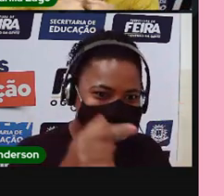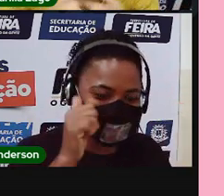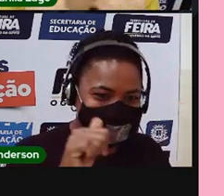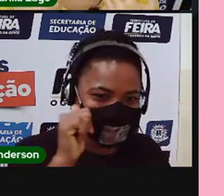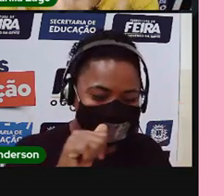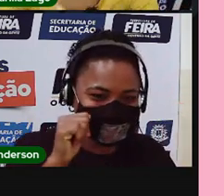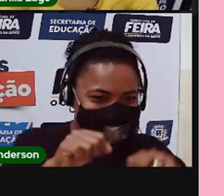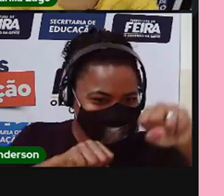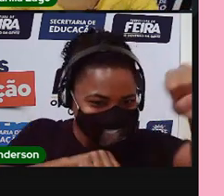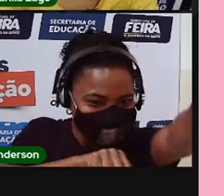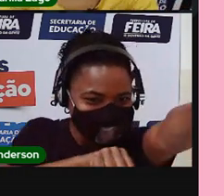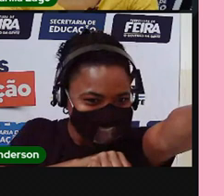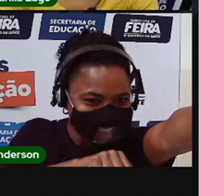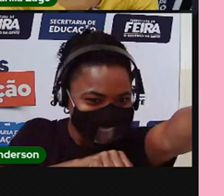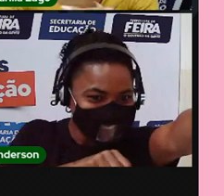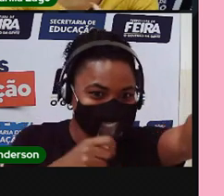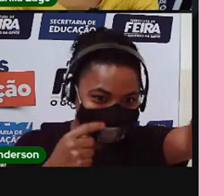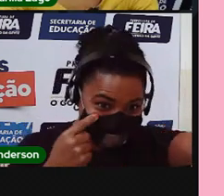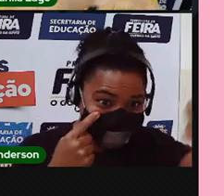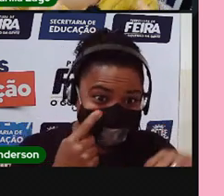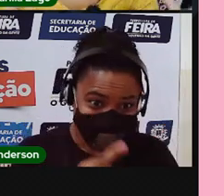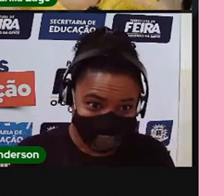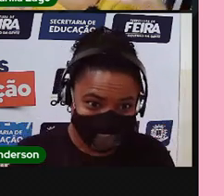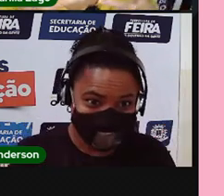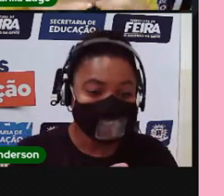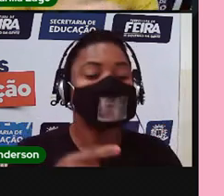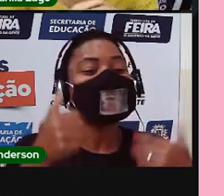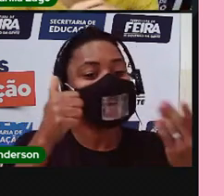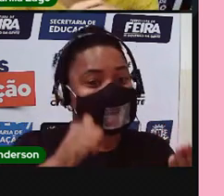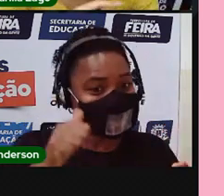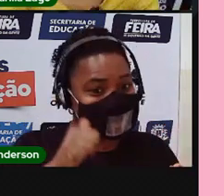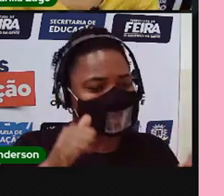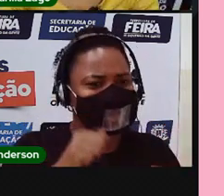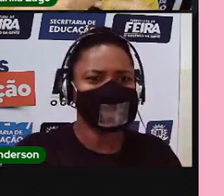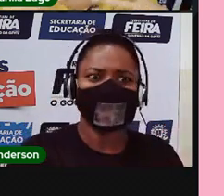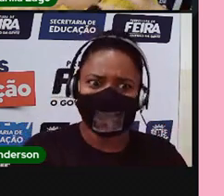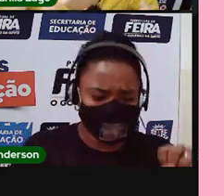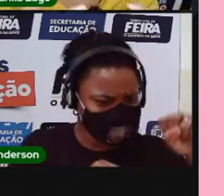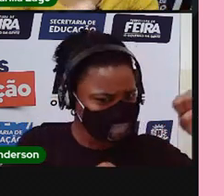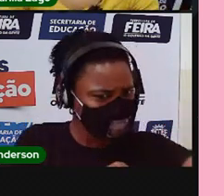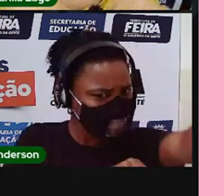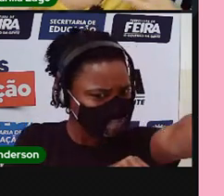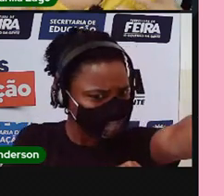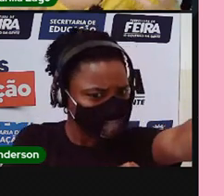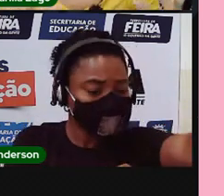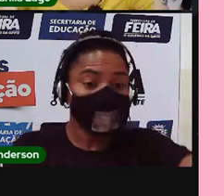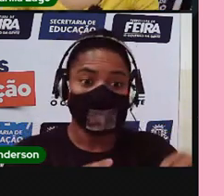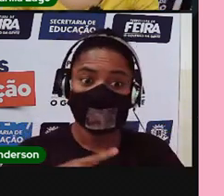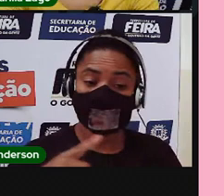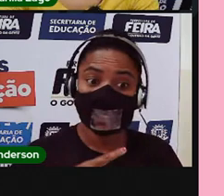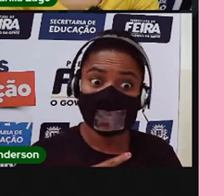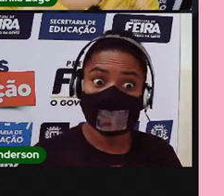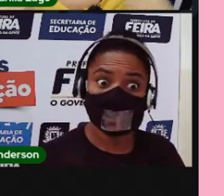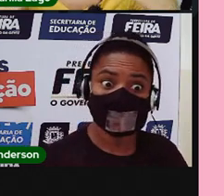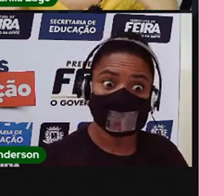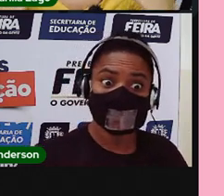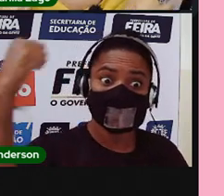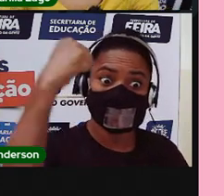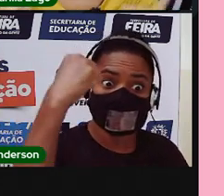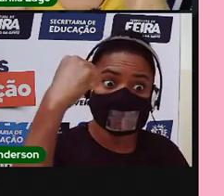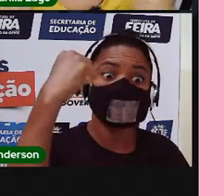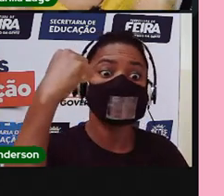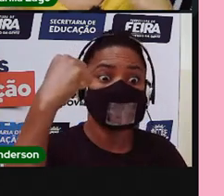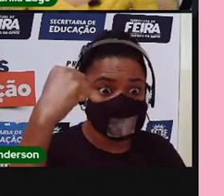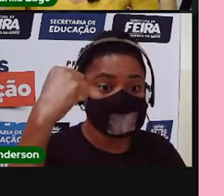conhece a história da Mulher Maravilha, ela realmente é um símbolo de luta, que ela lutou, né, pelo povo,